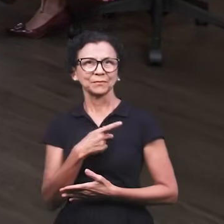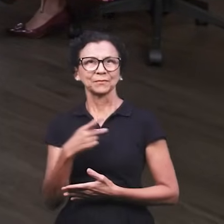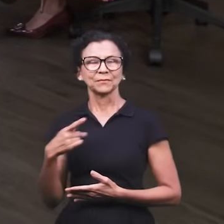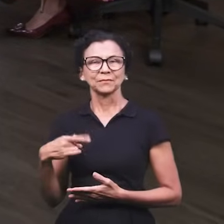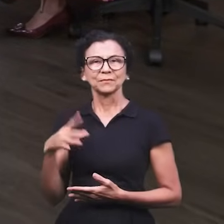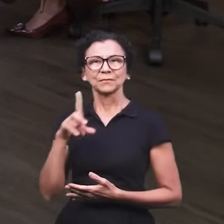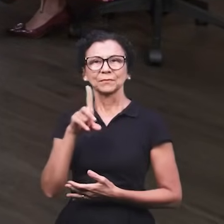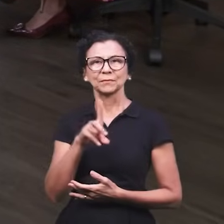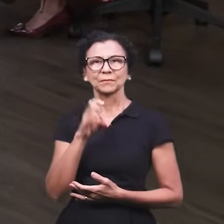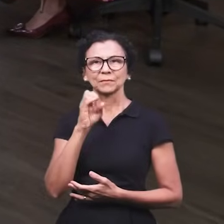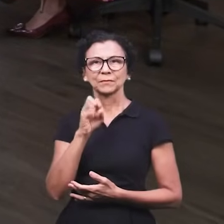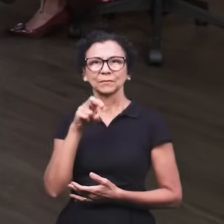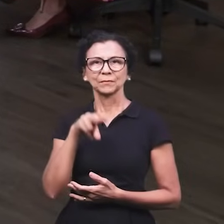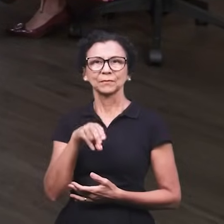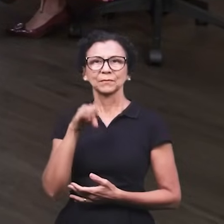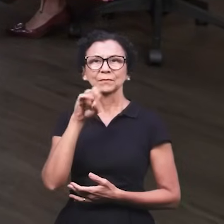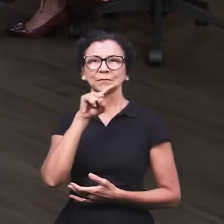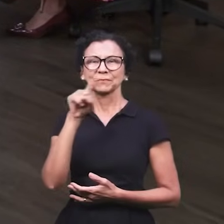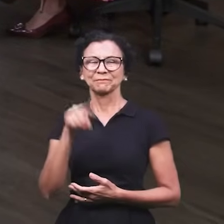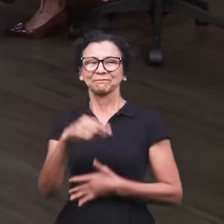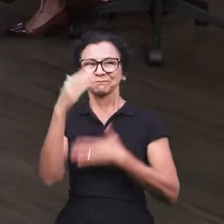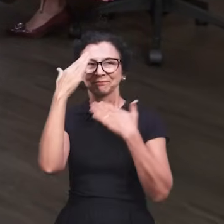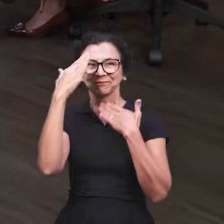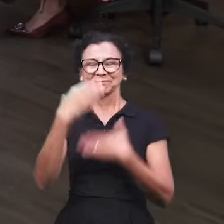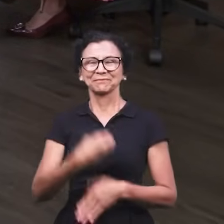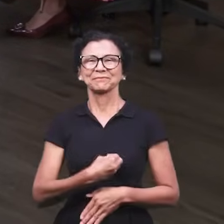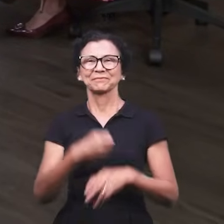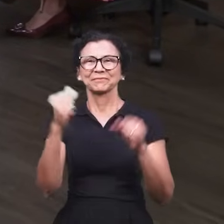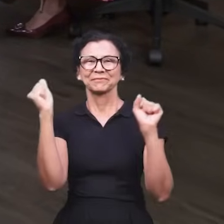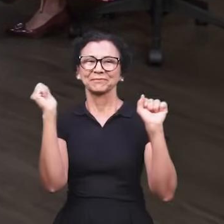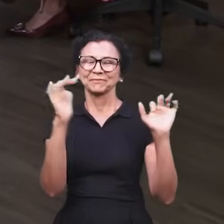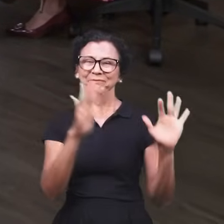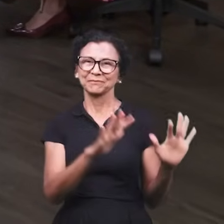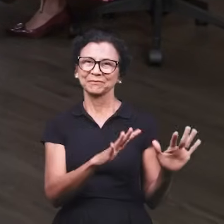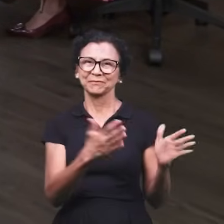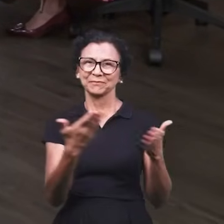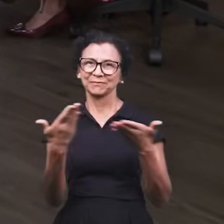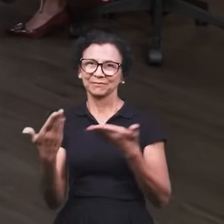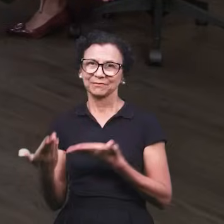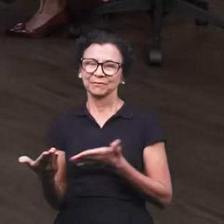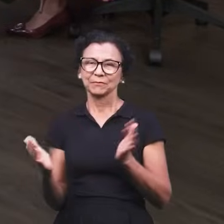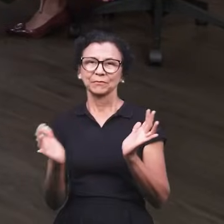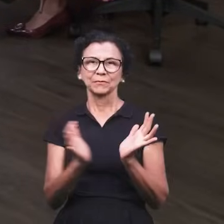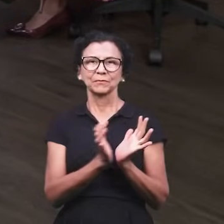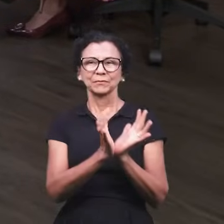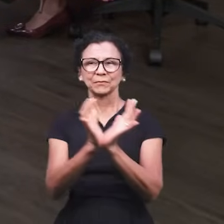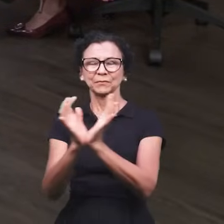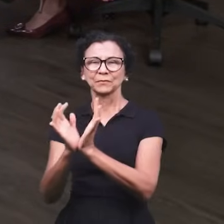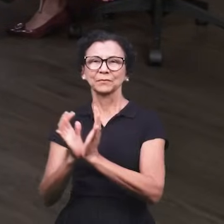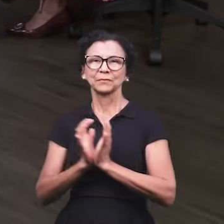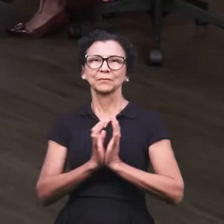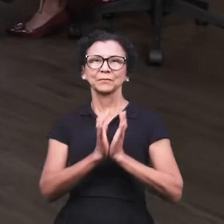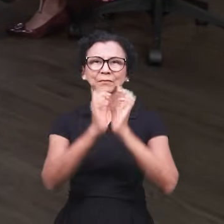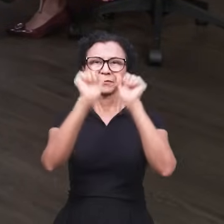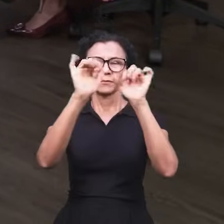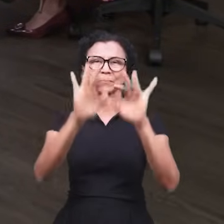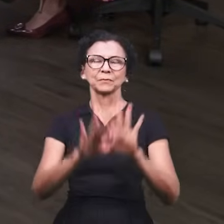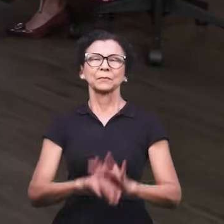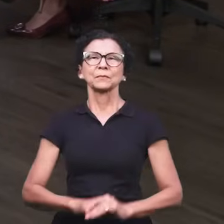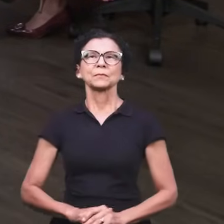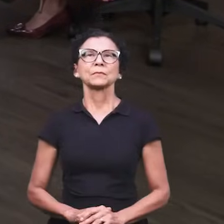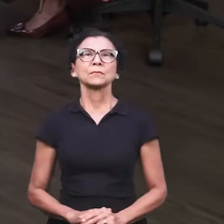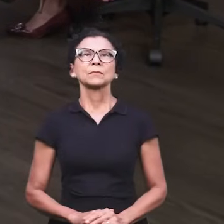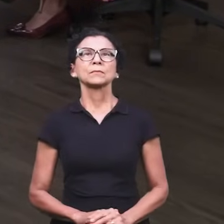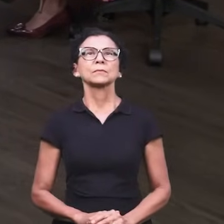pastor Diniz. Obrigado pela presença, é sempre uma bênção, em nome aqui de toda a equipe, é sempre uma bênção tê-lo